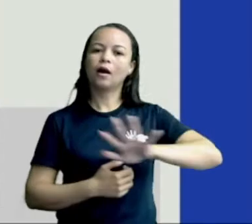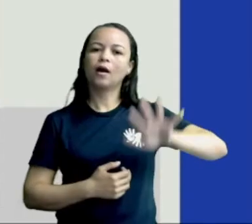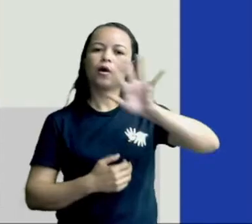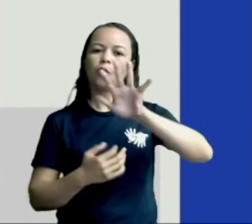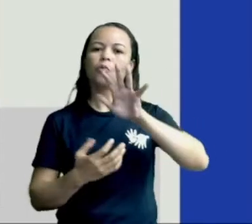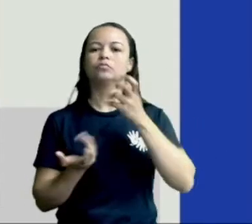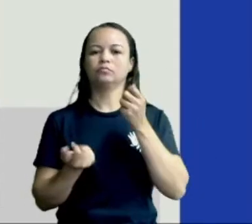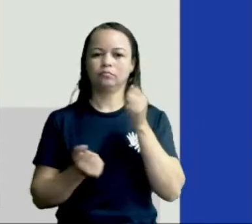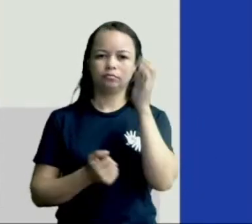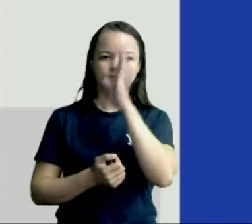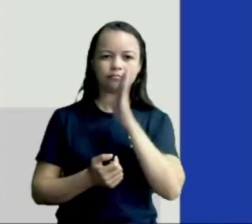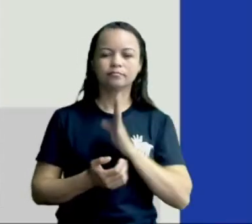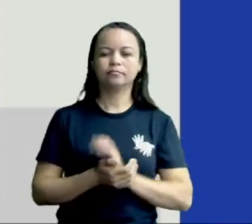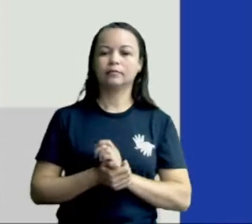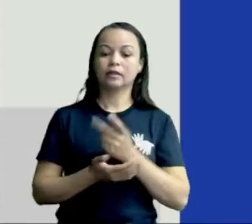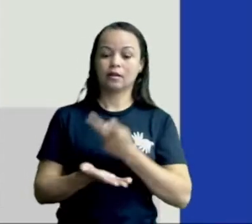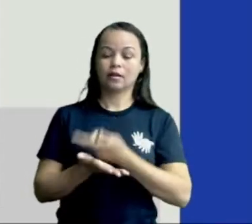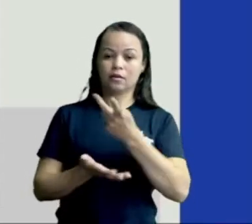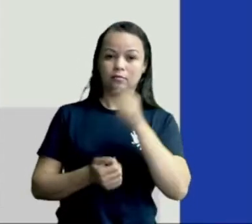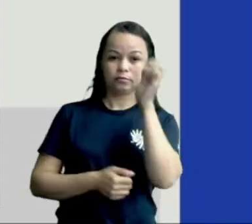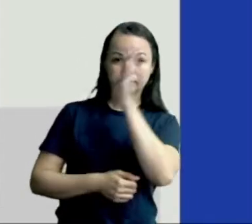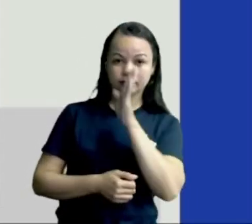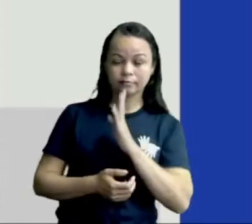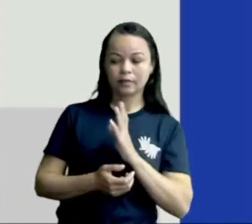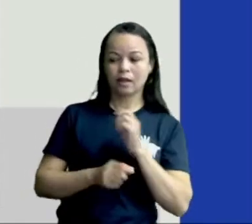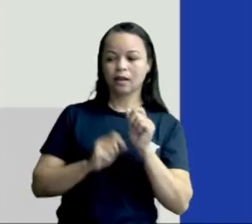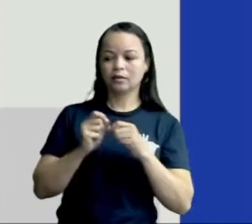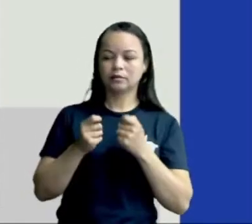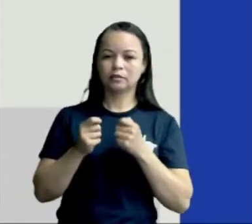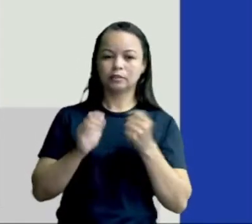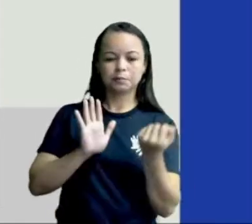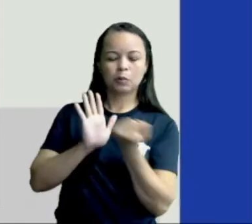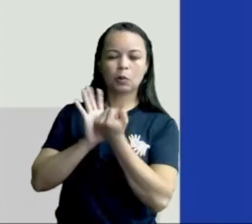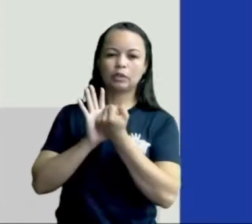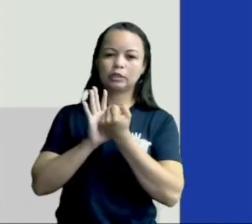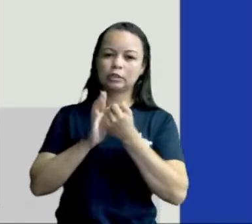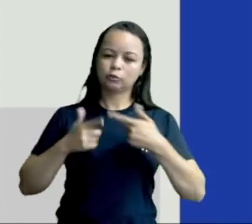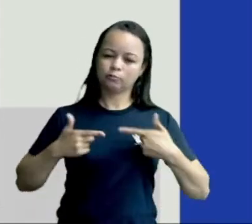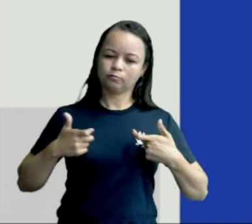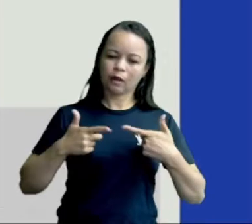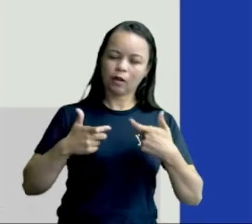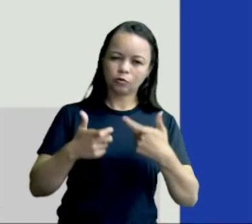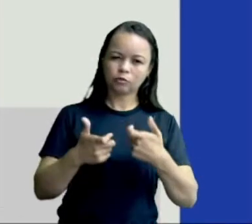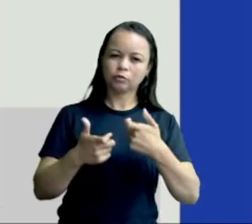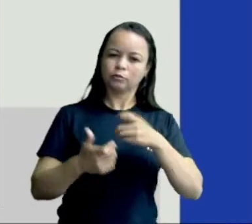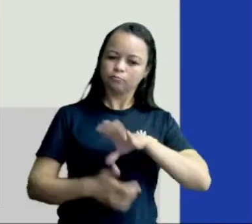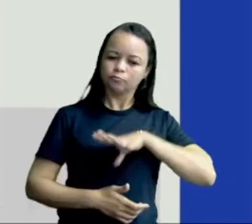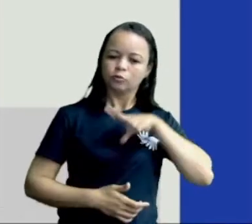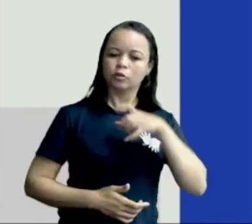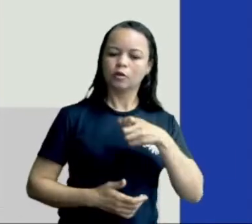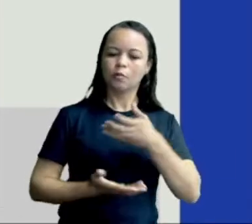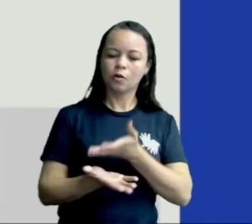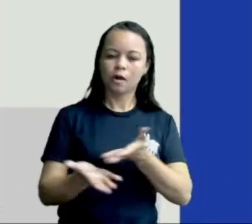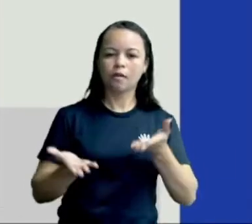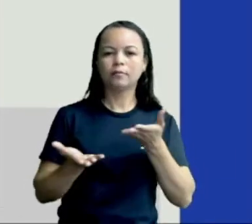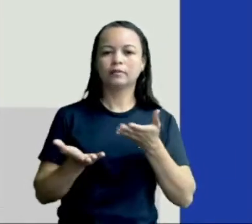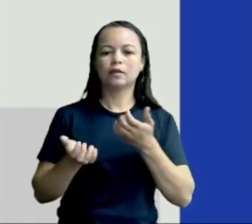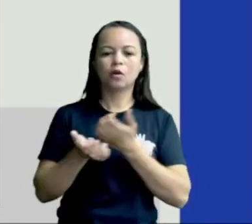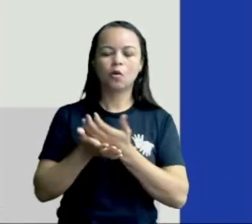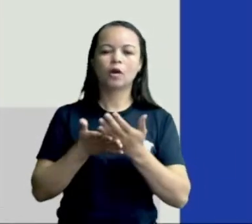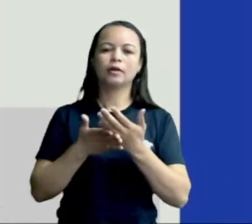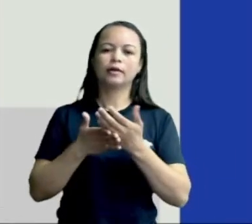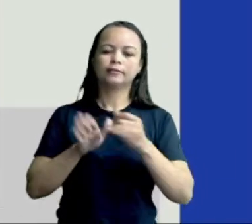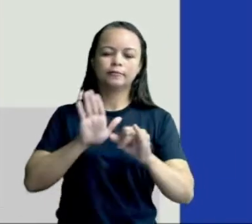Brasil exalta fatos acontecidos, simboliza todas as lutas por ela passadas, carrega a identidade